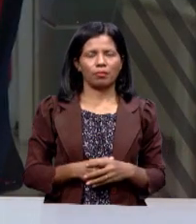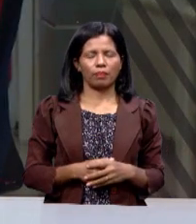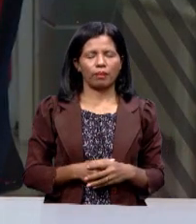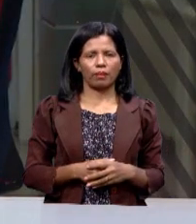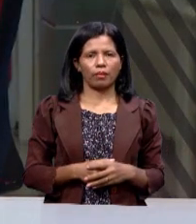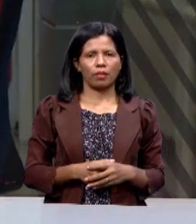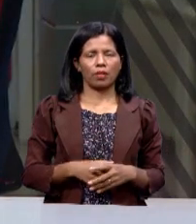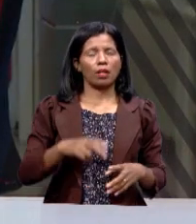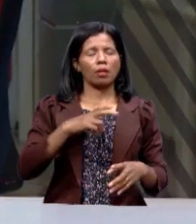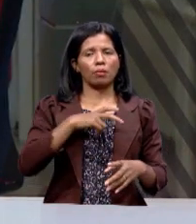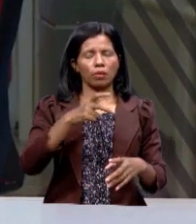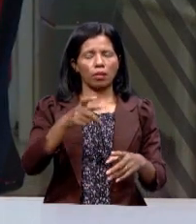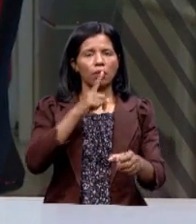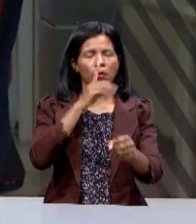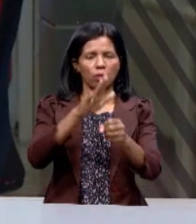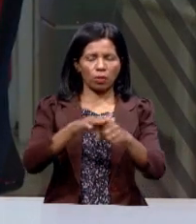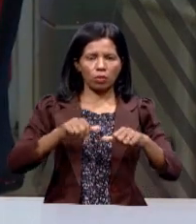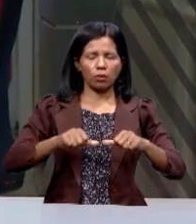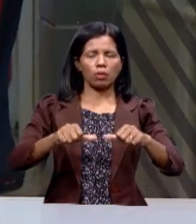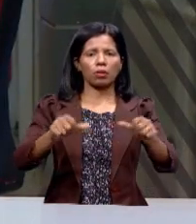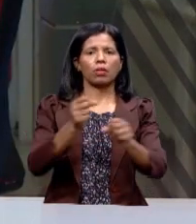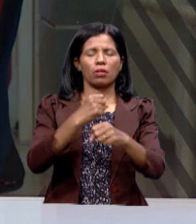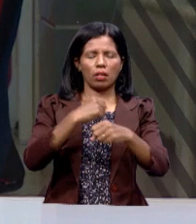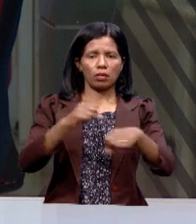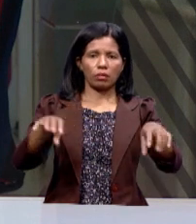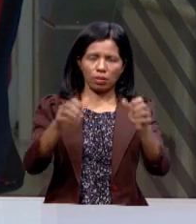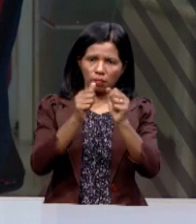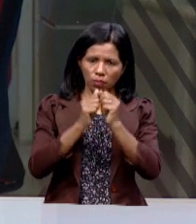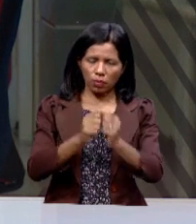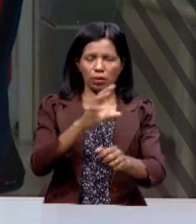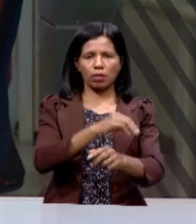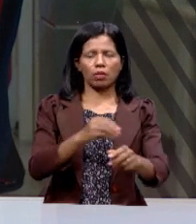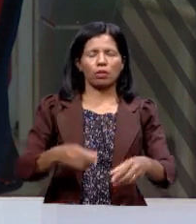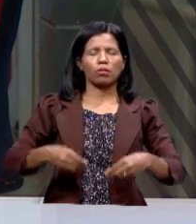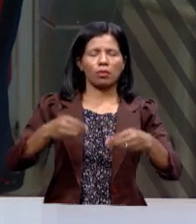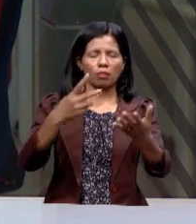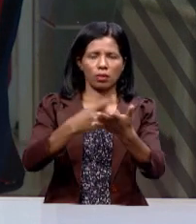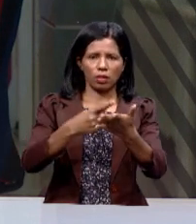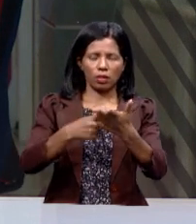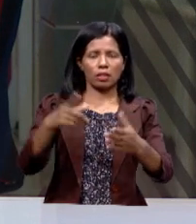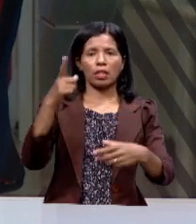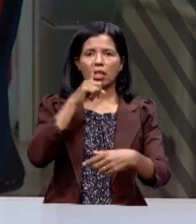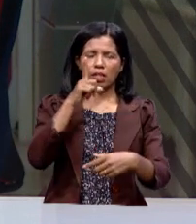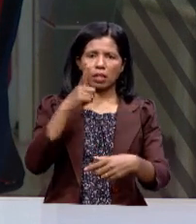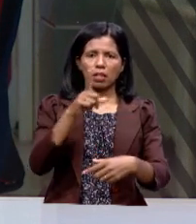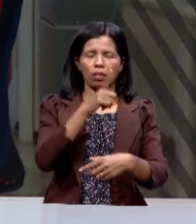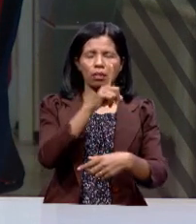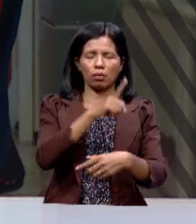Portugal comprometido continua a cooperação em área estratégica no fortifica projeto Língua Portuguesa e a